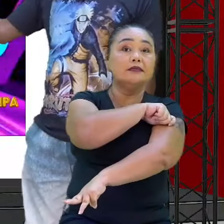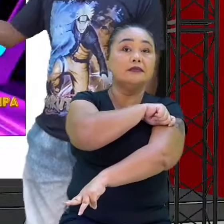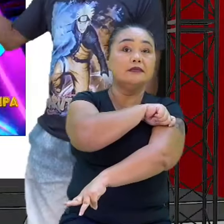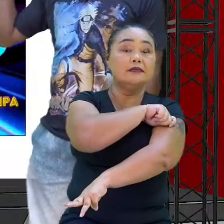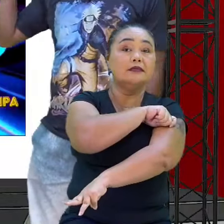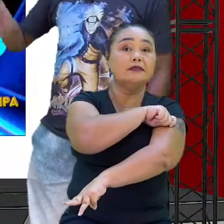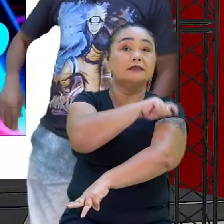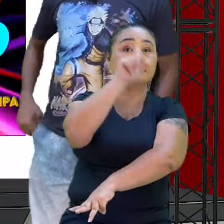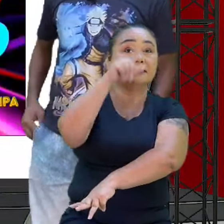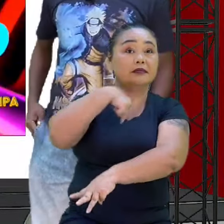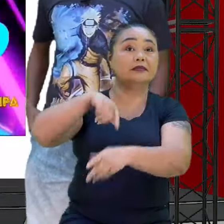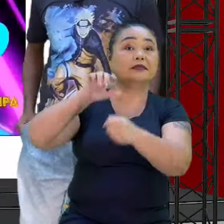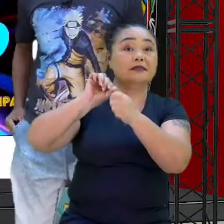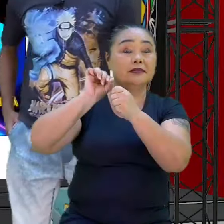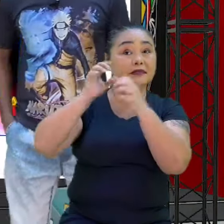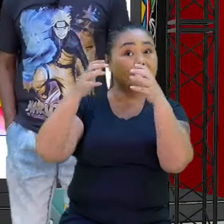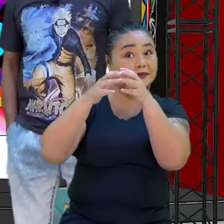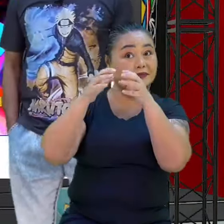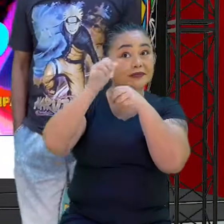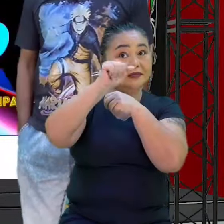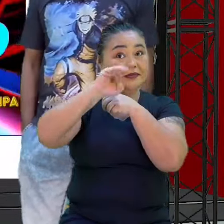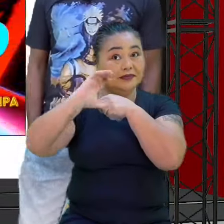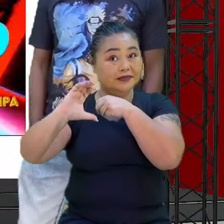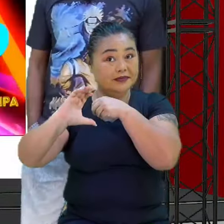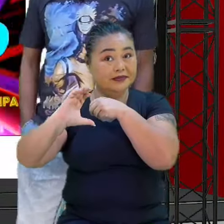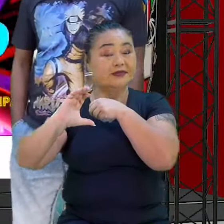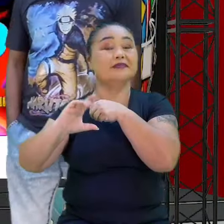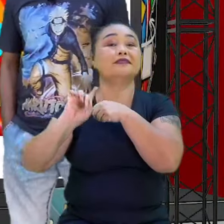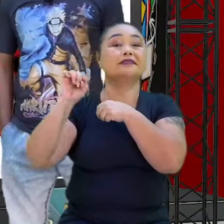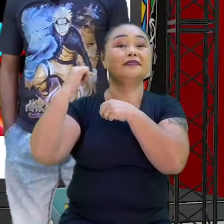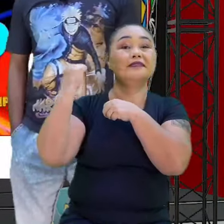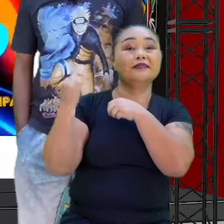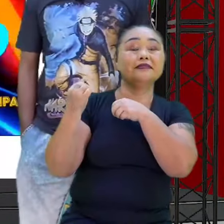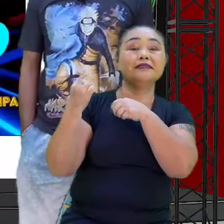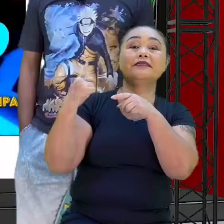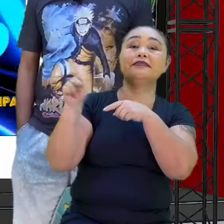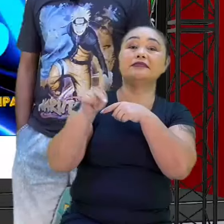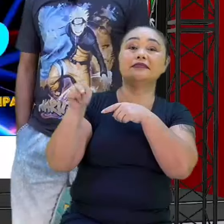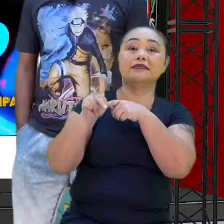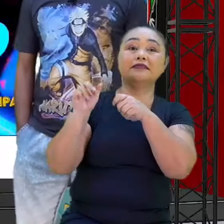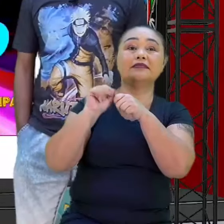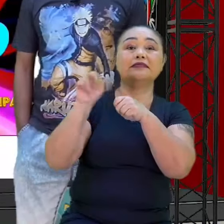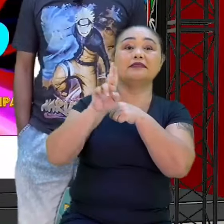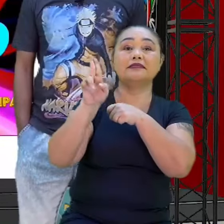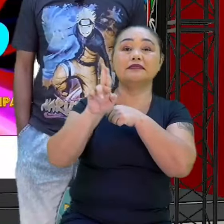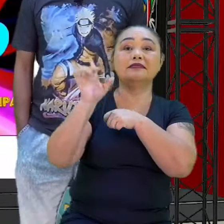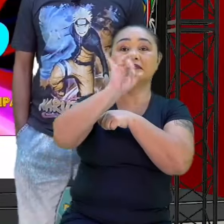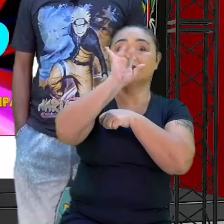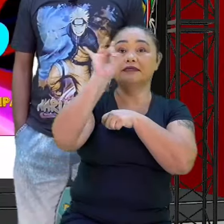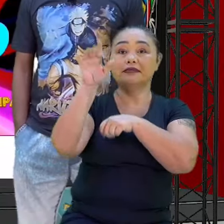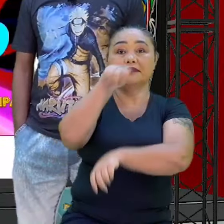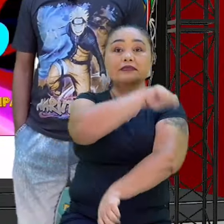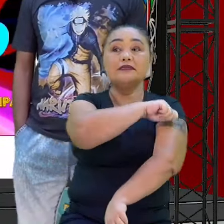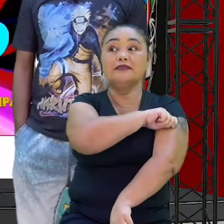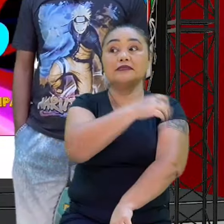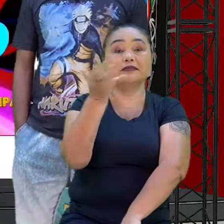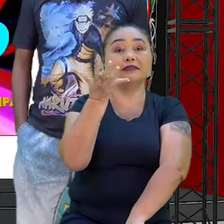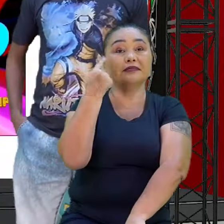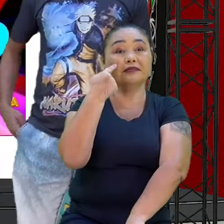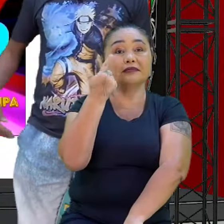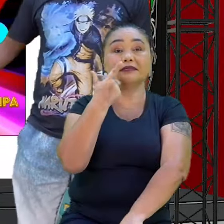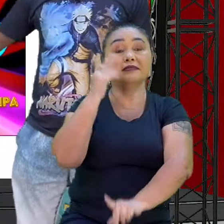b Olha aí na gincana três equipes e aqui a professora Já colocou os nomes de cada aluno e o que eles querem ser quando